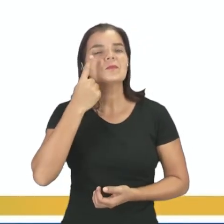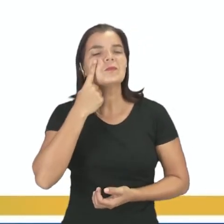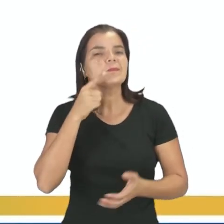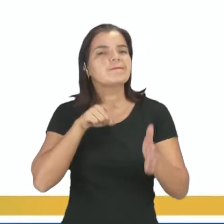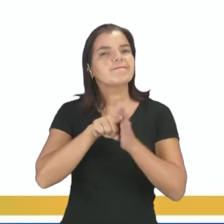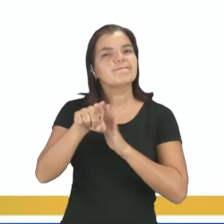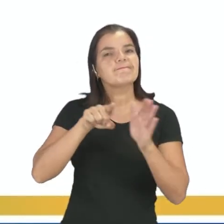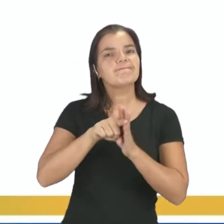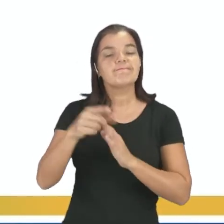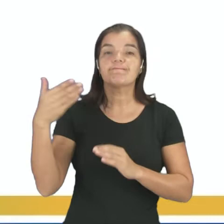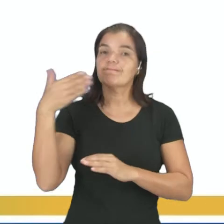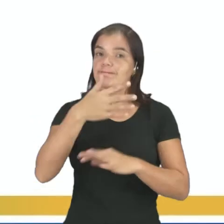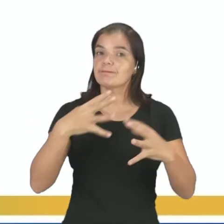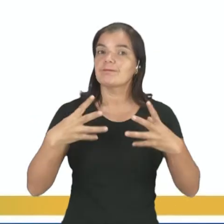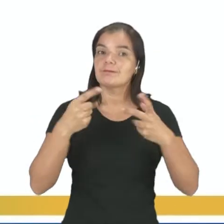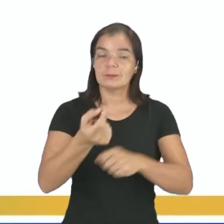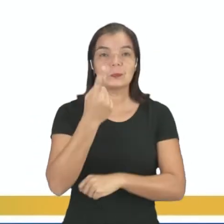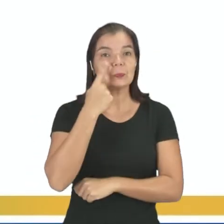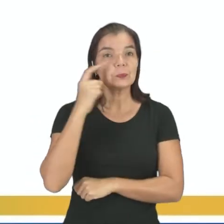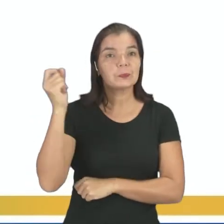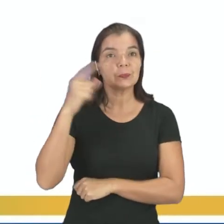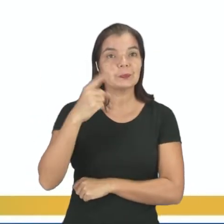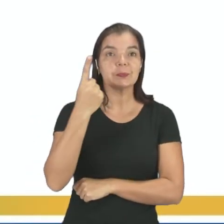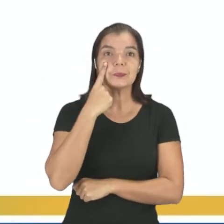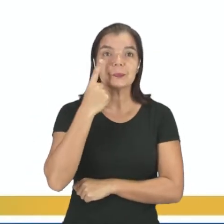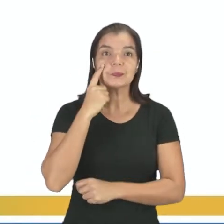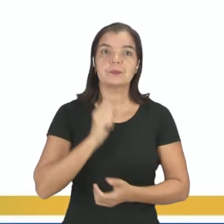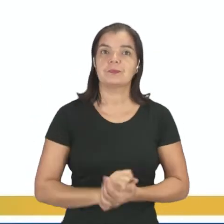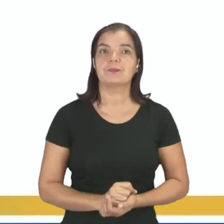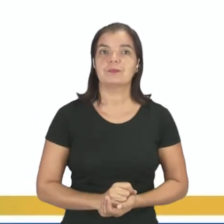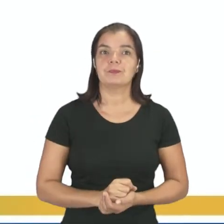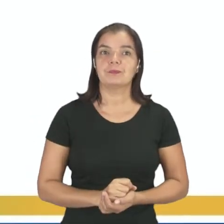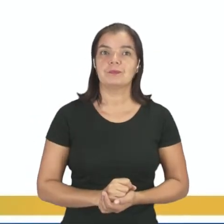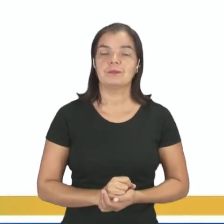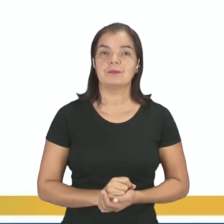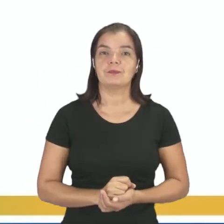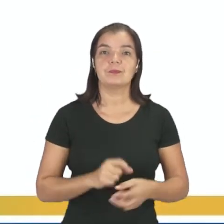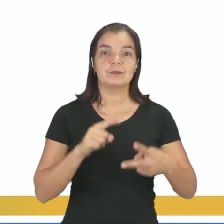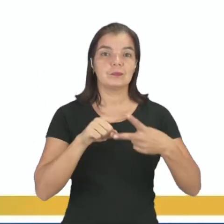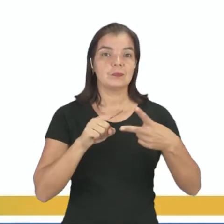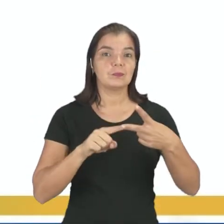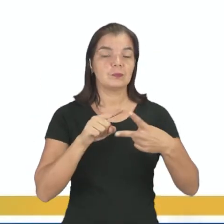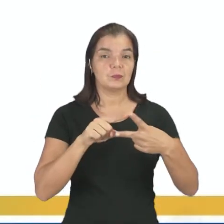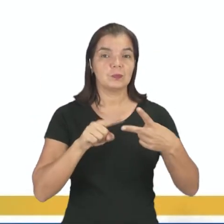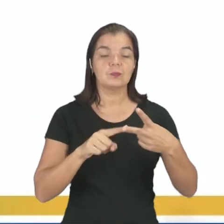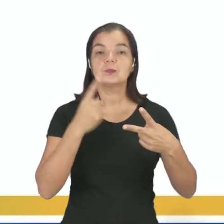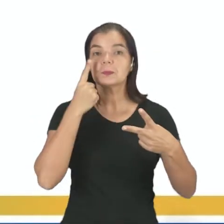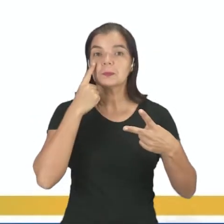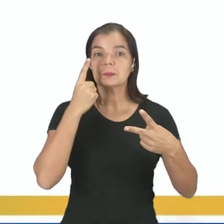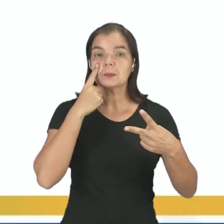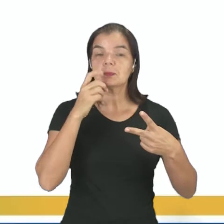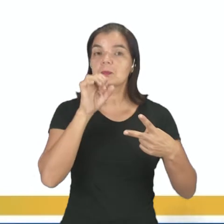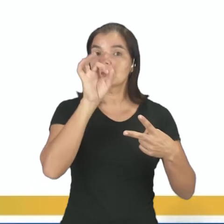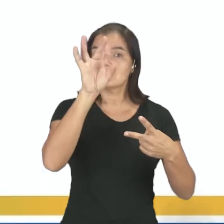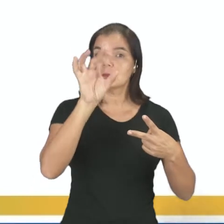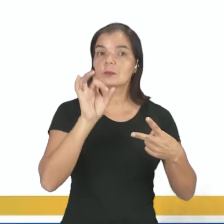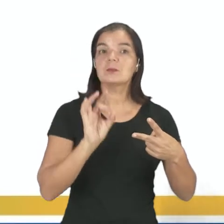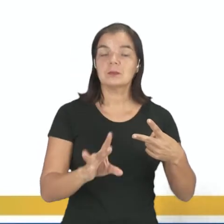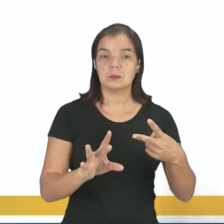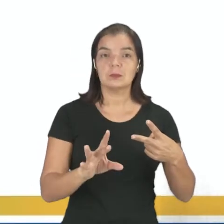a frequência absoluta dos olhos azuis, veja, nós temos aqui 2 olhos. Se cada